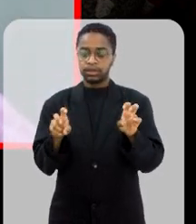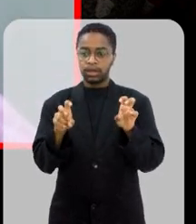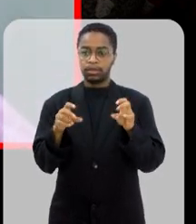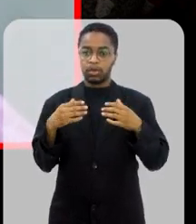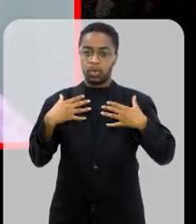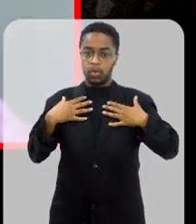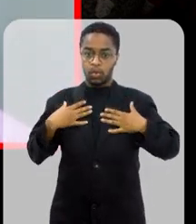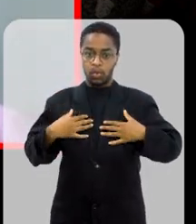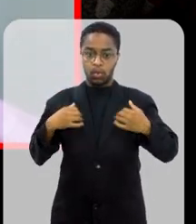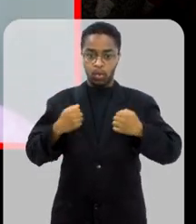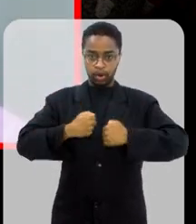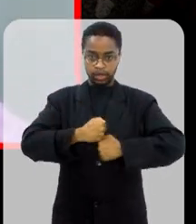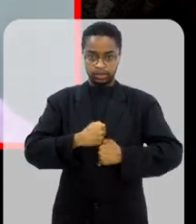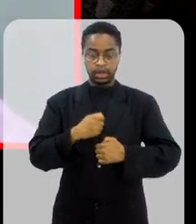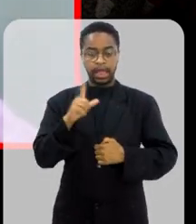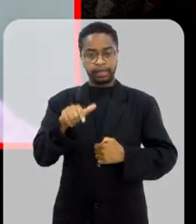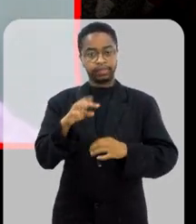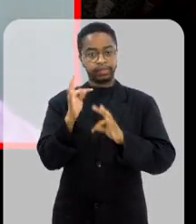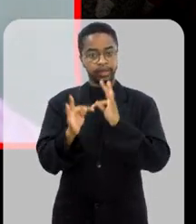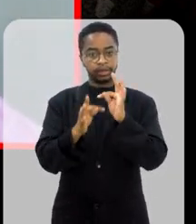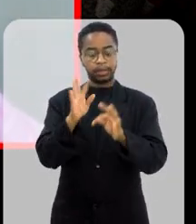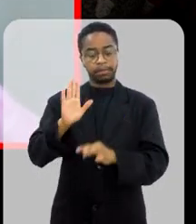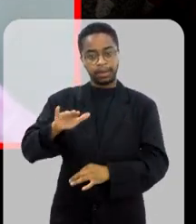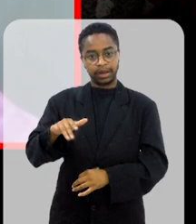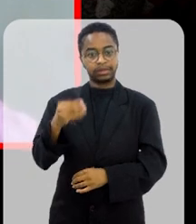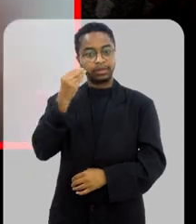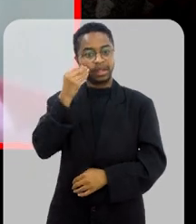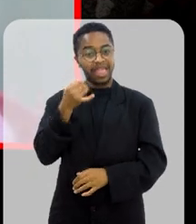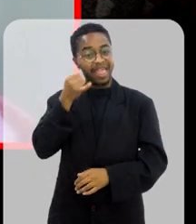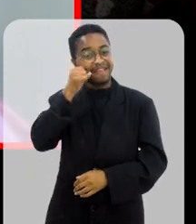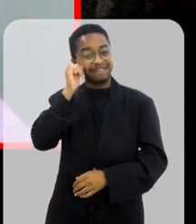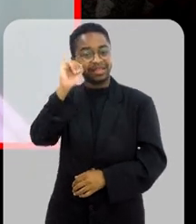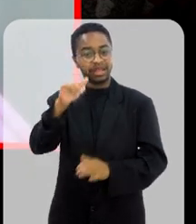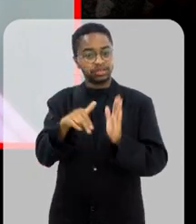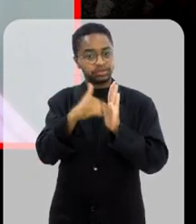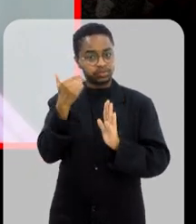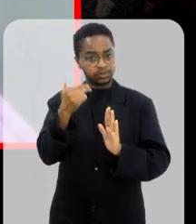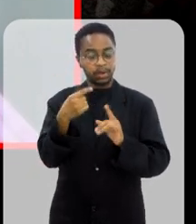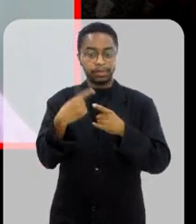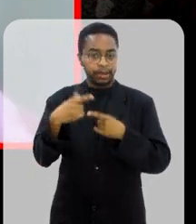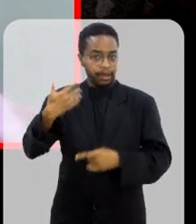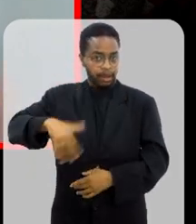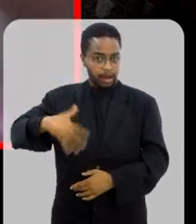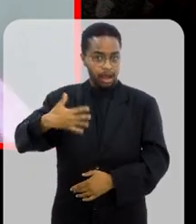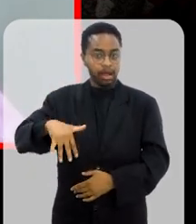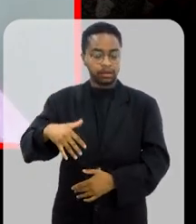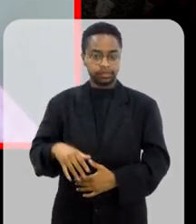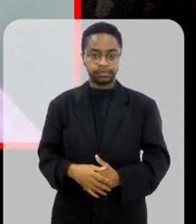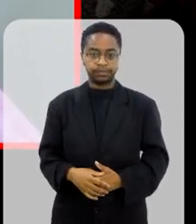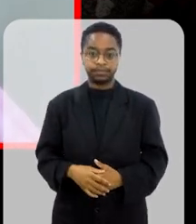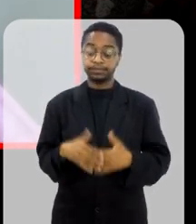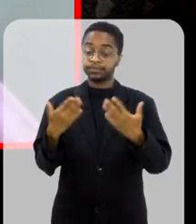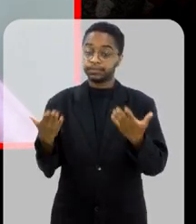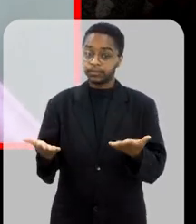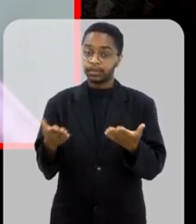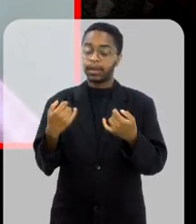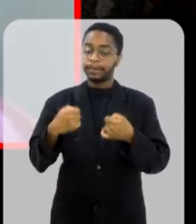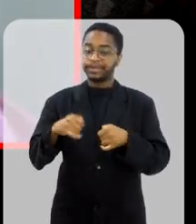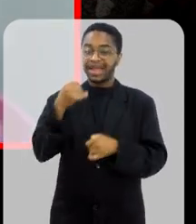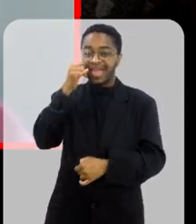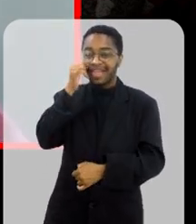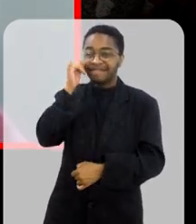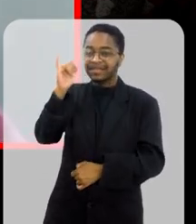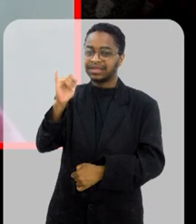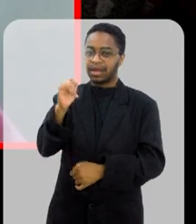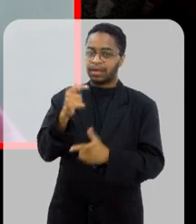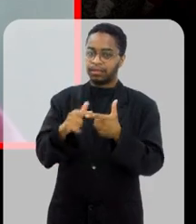a questão do colete, que são tratamentos baratos, para não chegar na questão da cirurgia, que é uma coisa caríssima. Então,